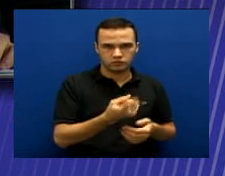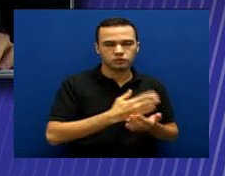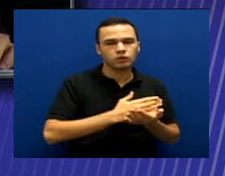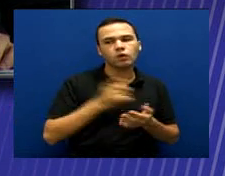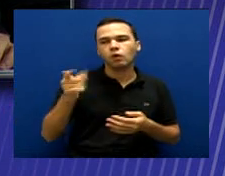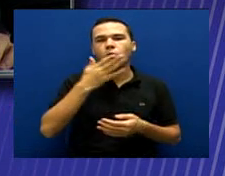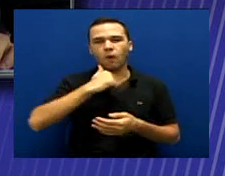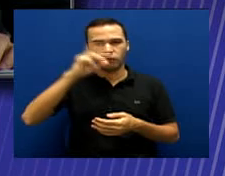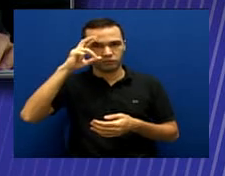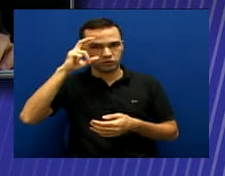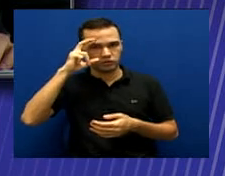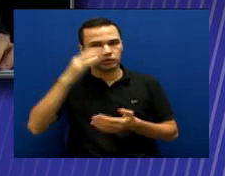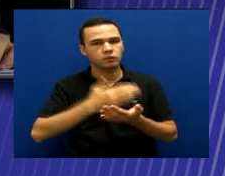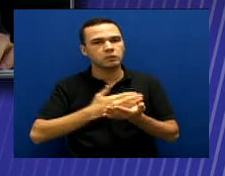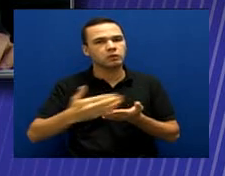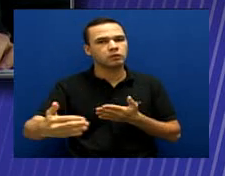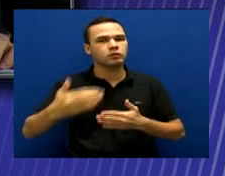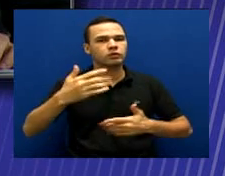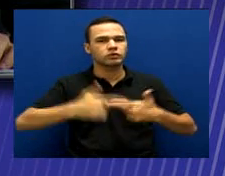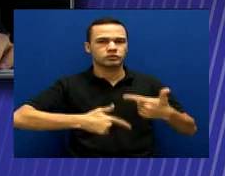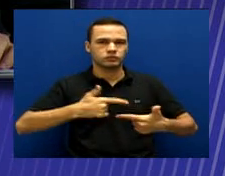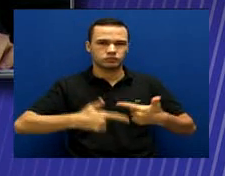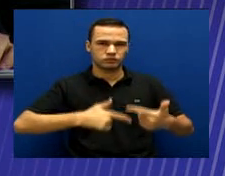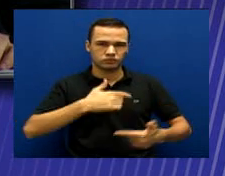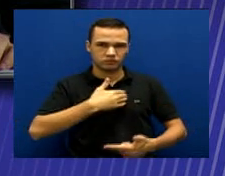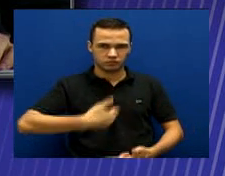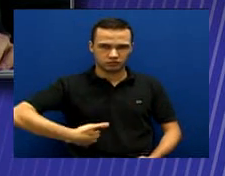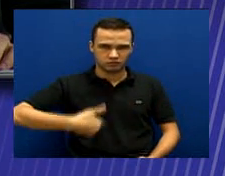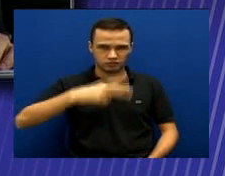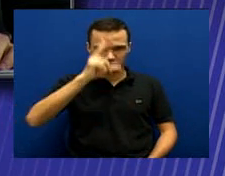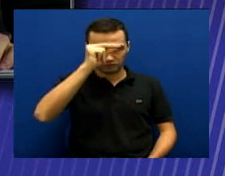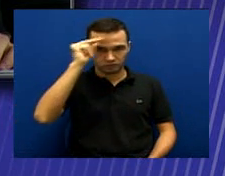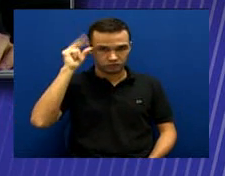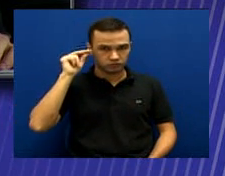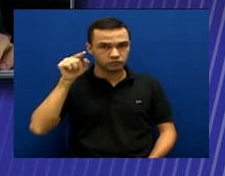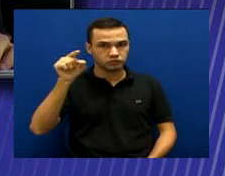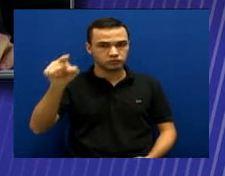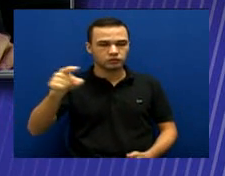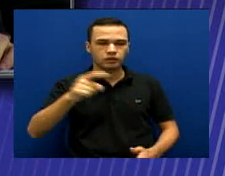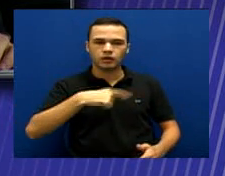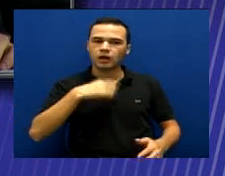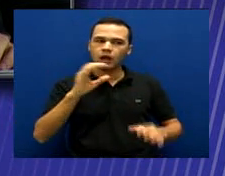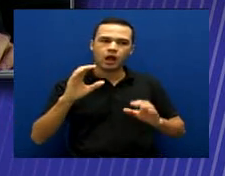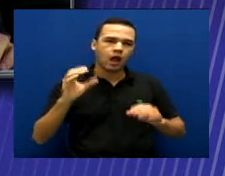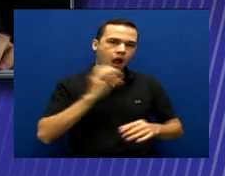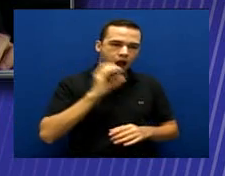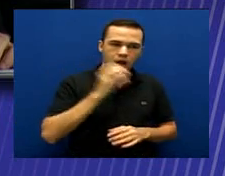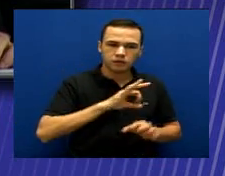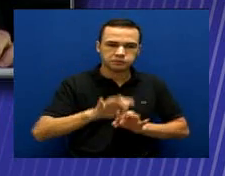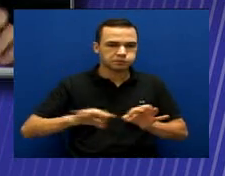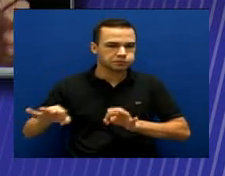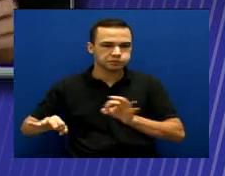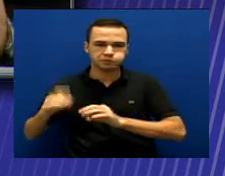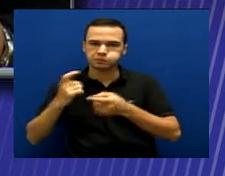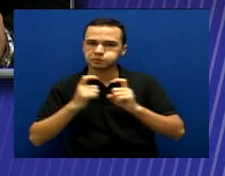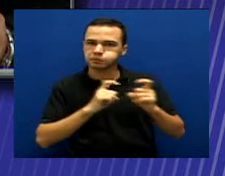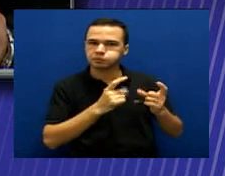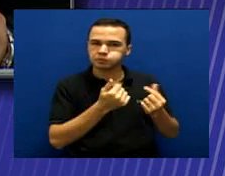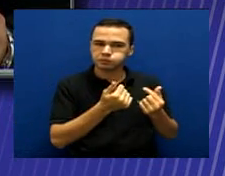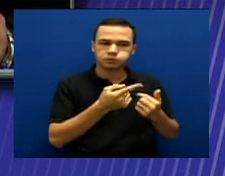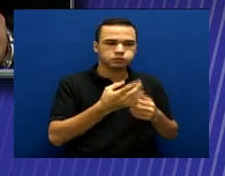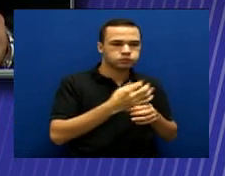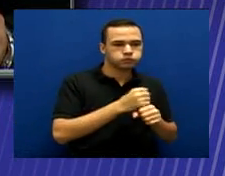prefeito assumiu ter feito isso assumiu e logo de imediato determinou que fosse feita essa auditoria nesse sentido dado que que estava